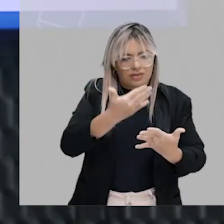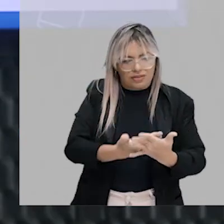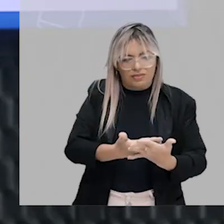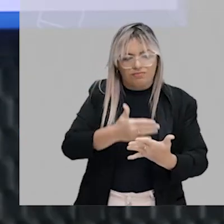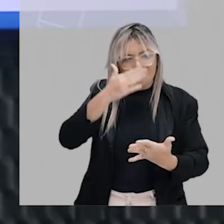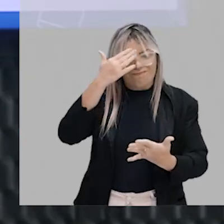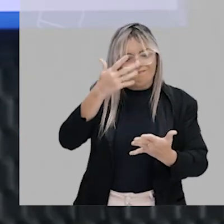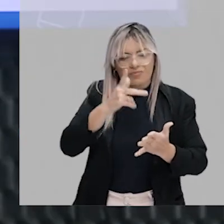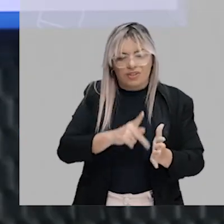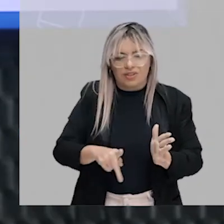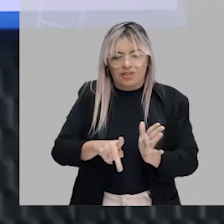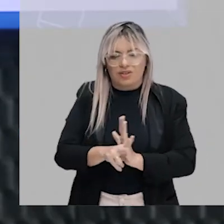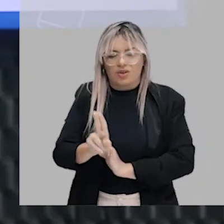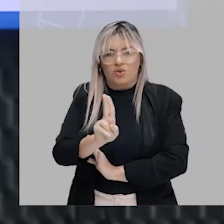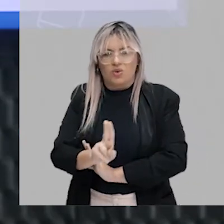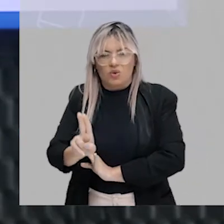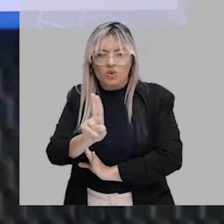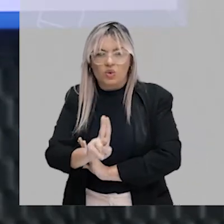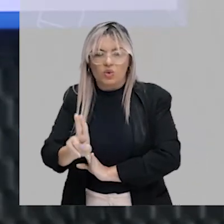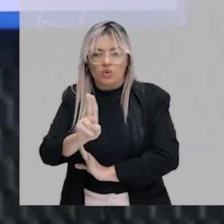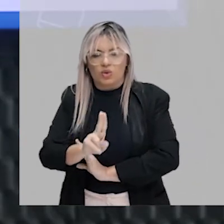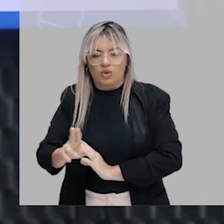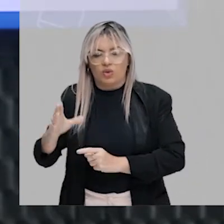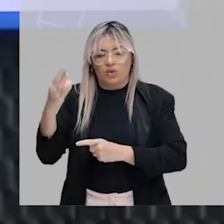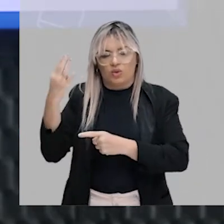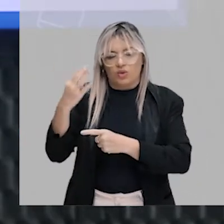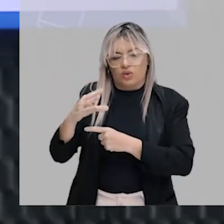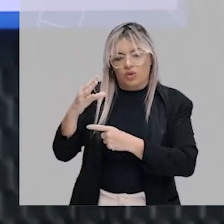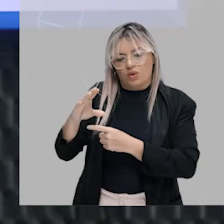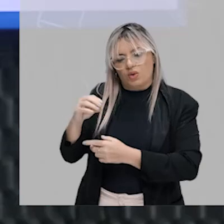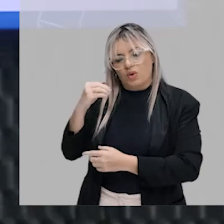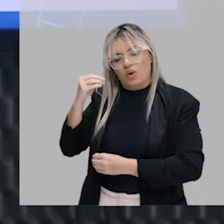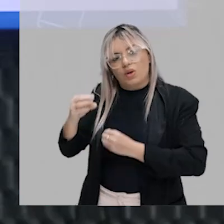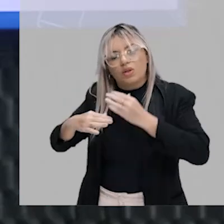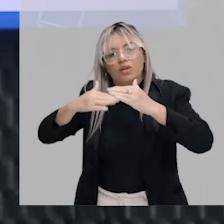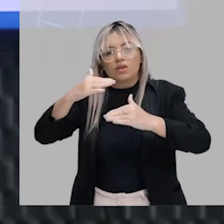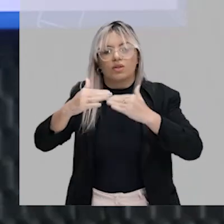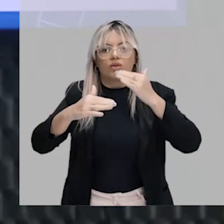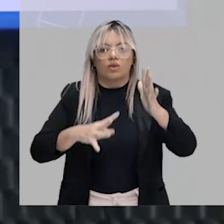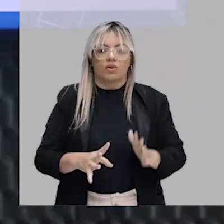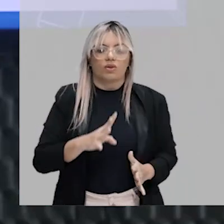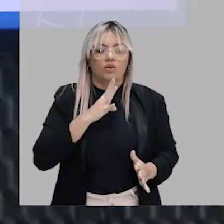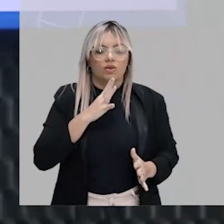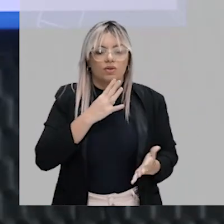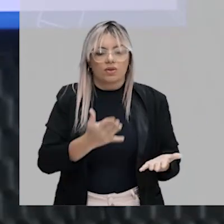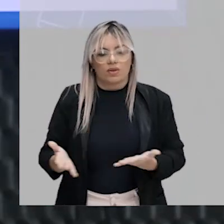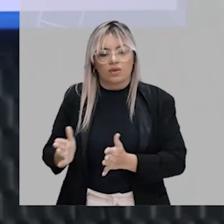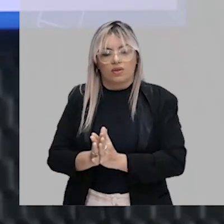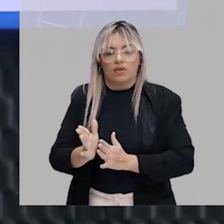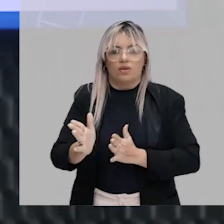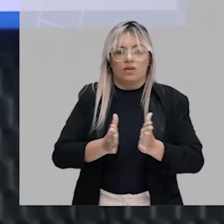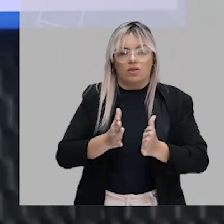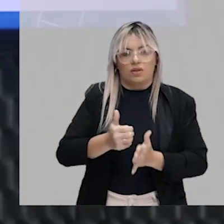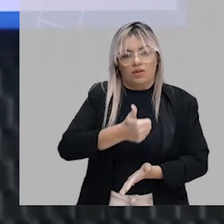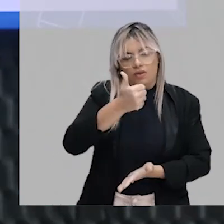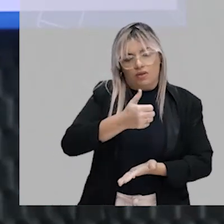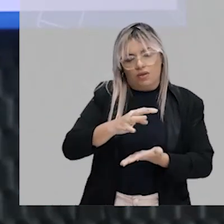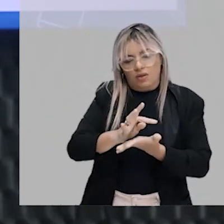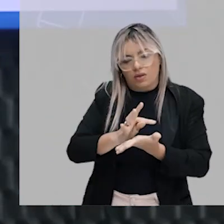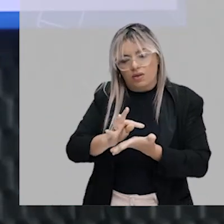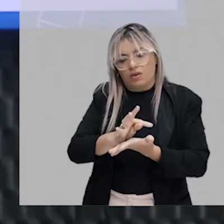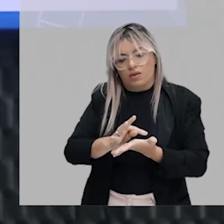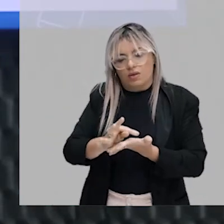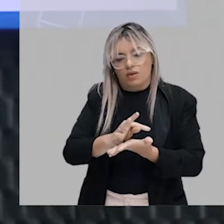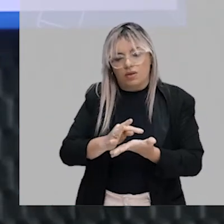que propriamente para o uso da ciência como forma de construção do conhecimento. Essa fase primeira, chamada